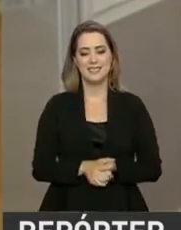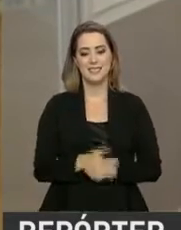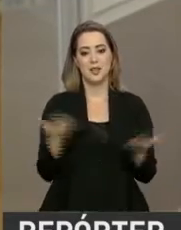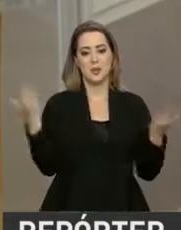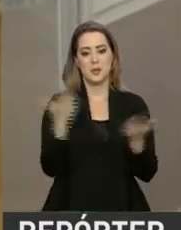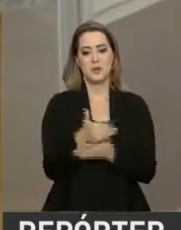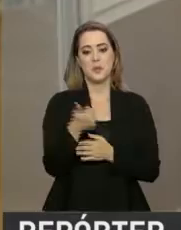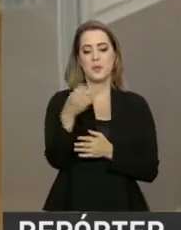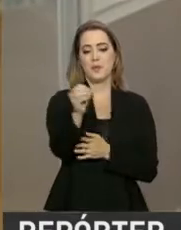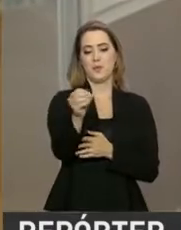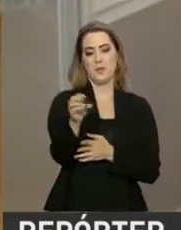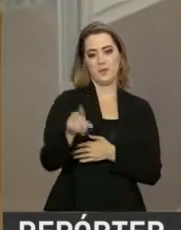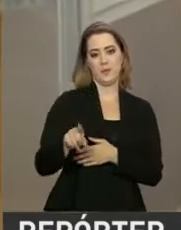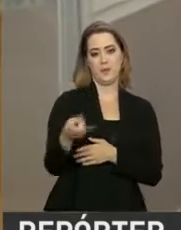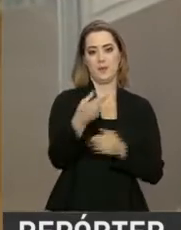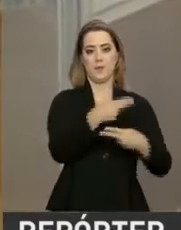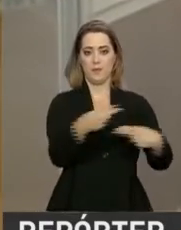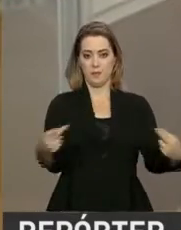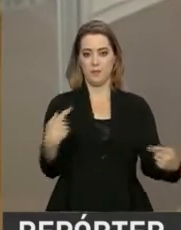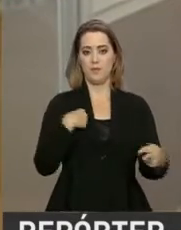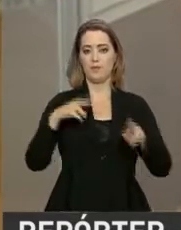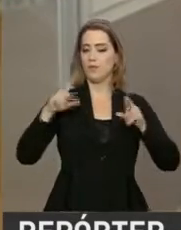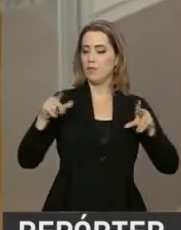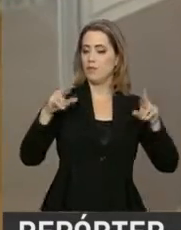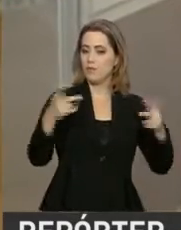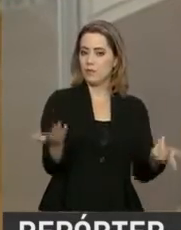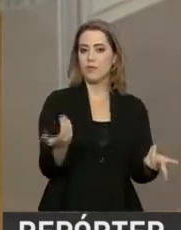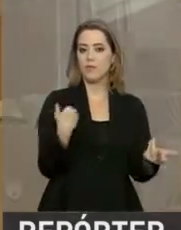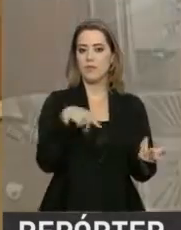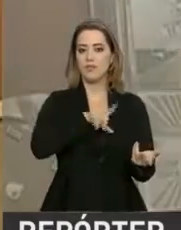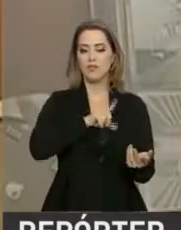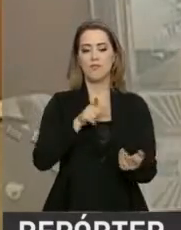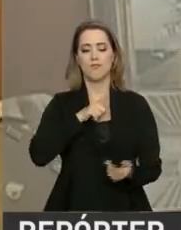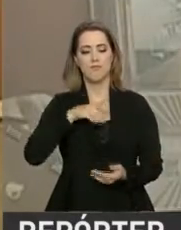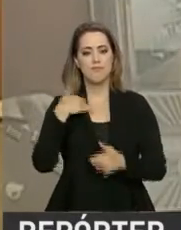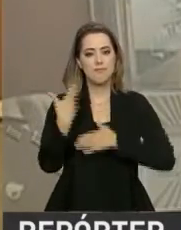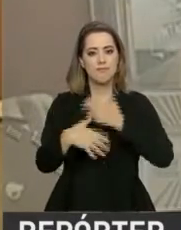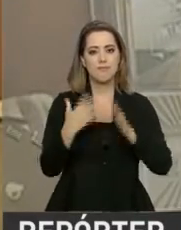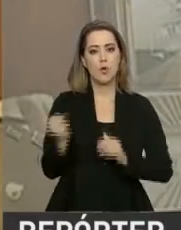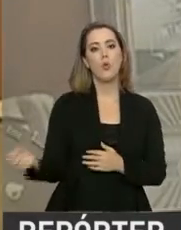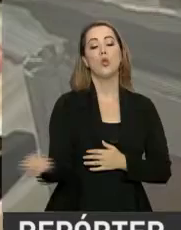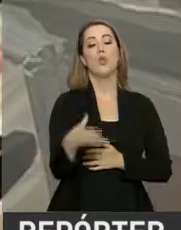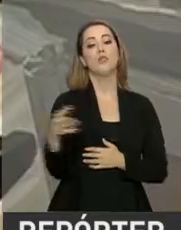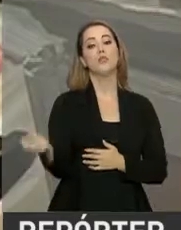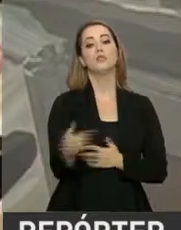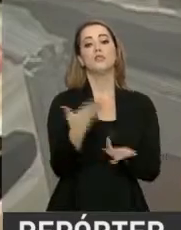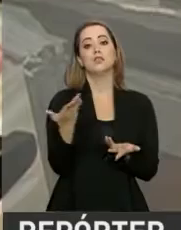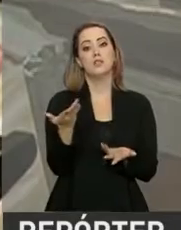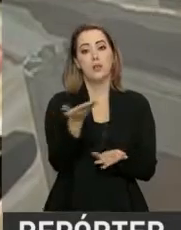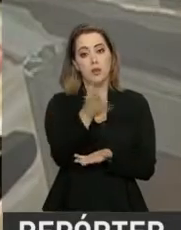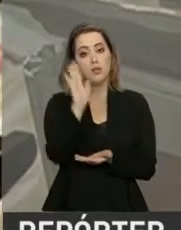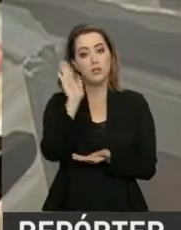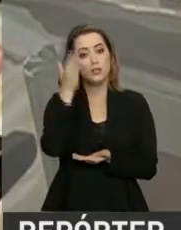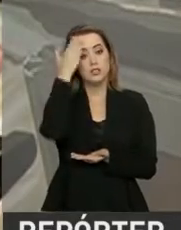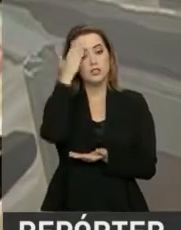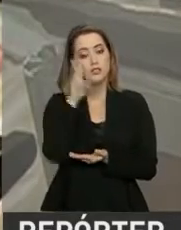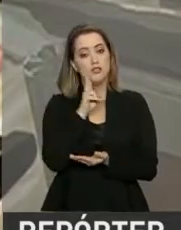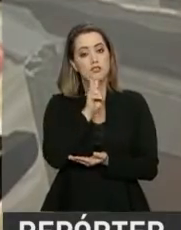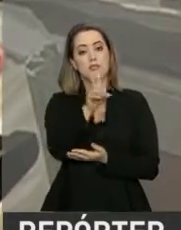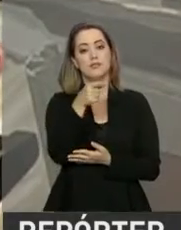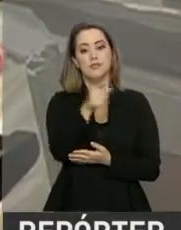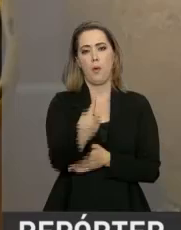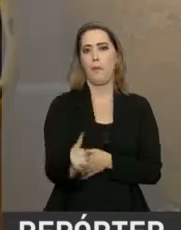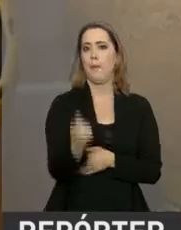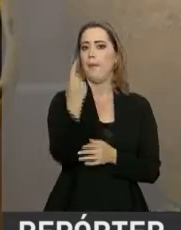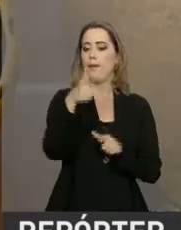1000 peças, diferente uma da outra. E eu tento sempre inovar, né? Como vocês viram mesmo essa peça aqui, que ficou em primeiro